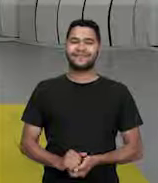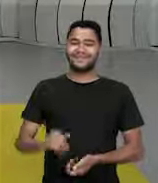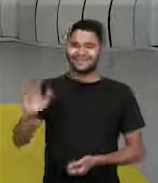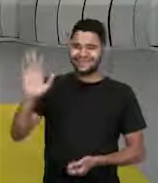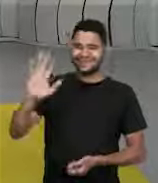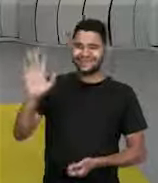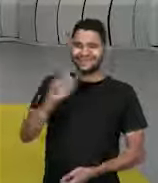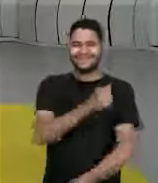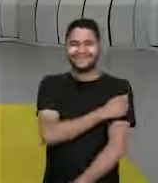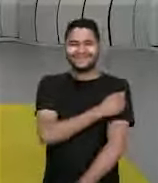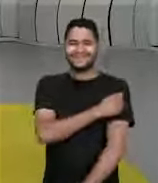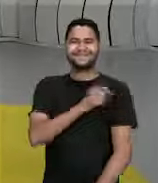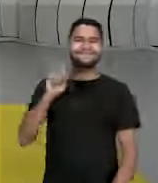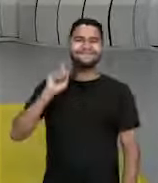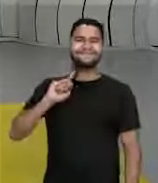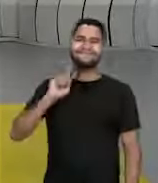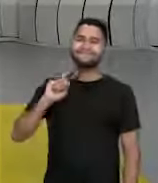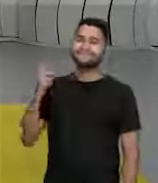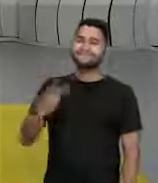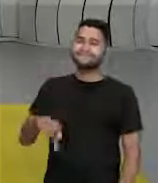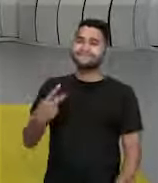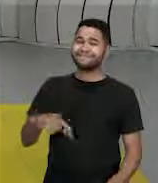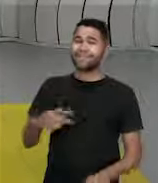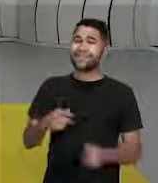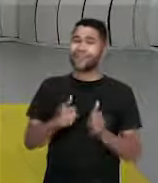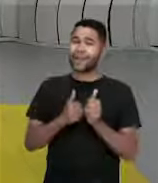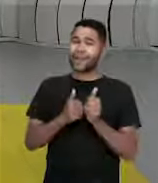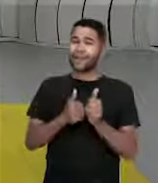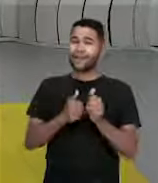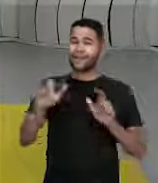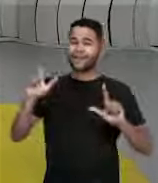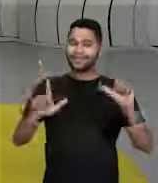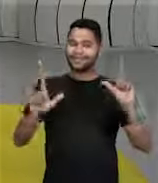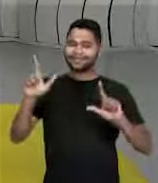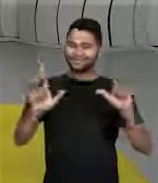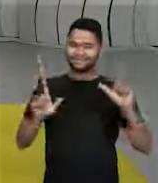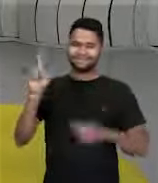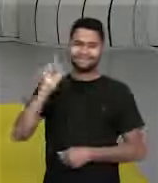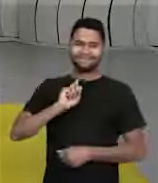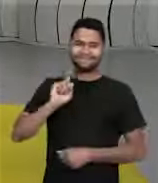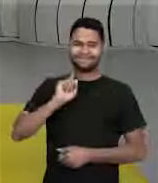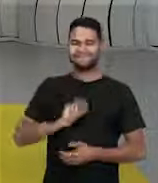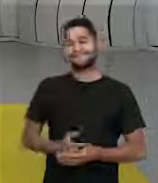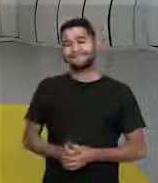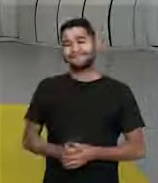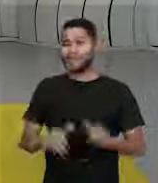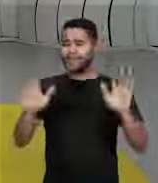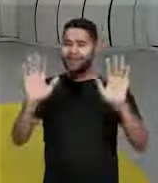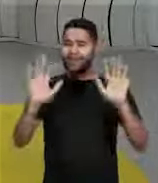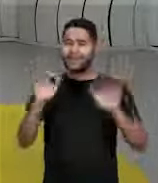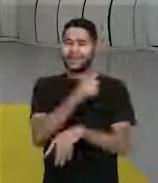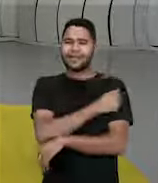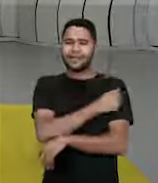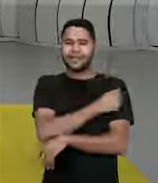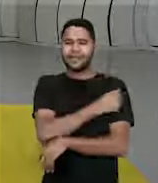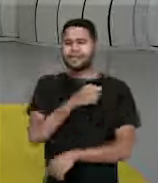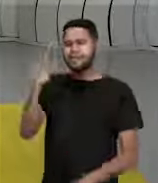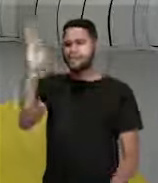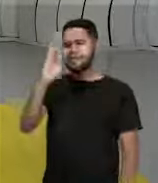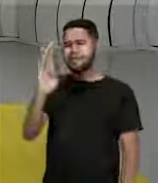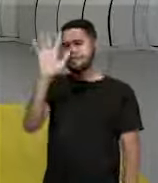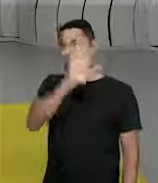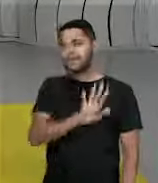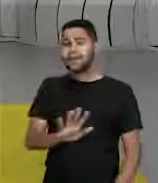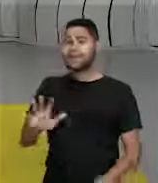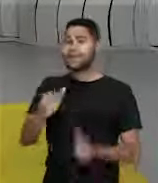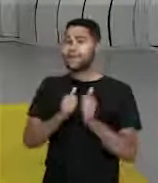Olá, estudante de Minas Gerais que nos acompanham pela Rede Minas de televisão. Olá, estudante de todo o Brasil que